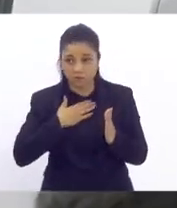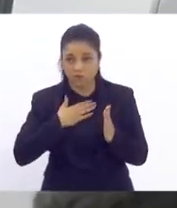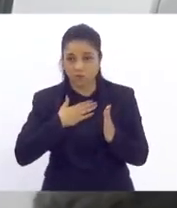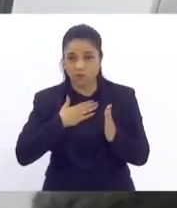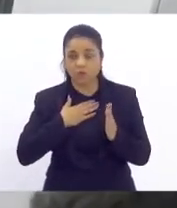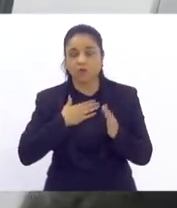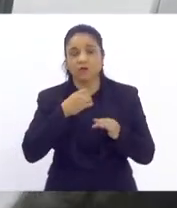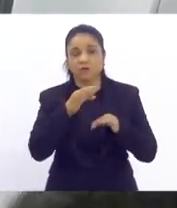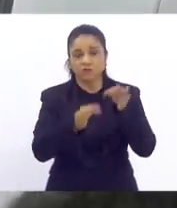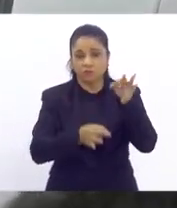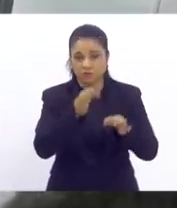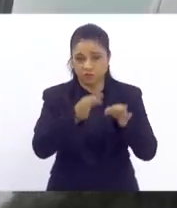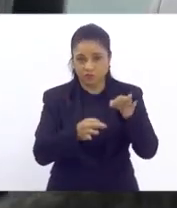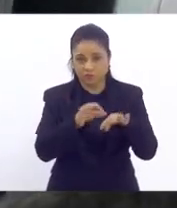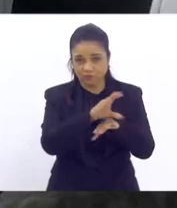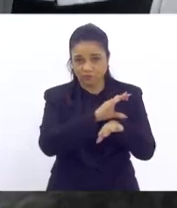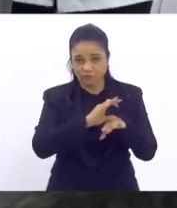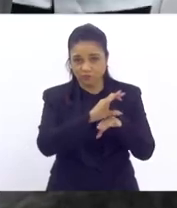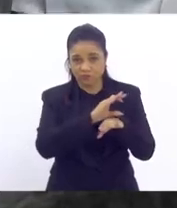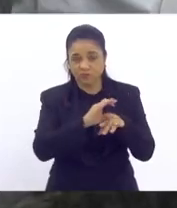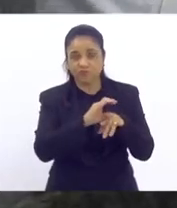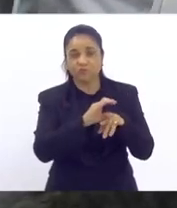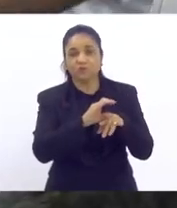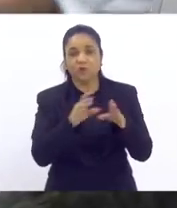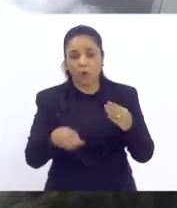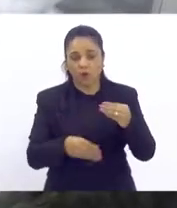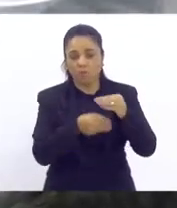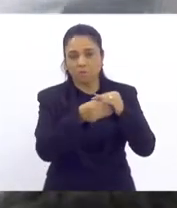ele pela juridicidade com emenda